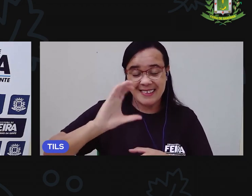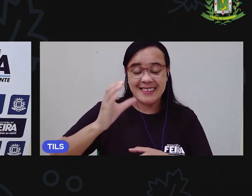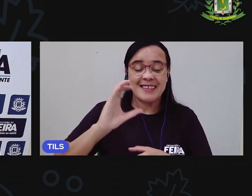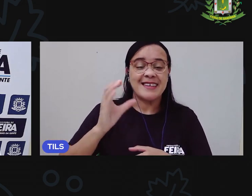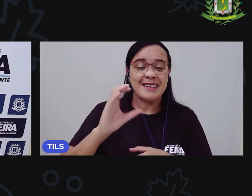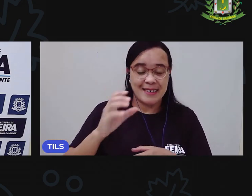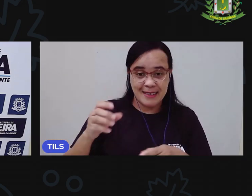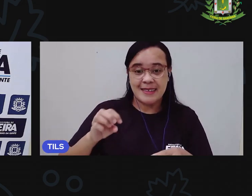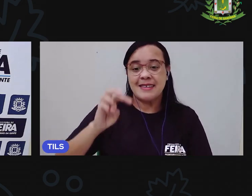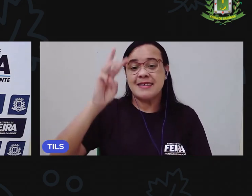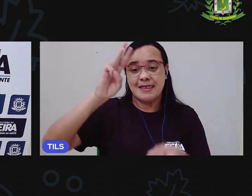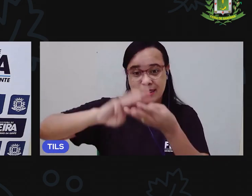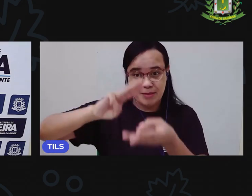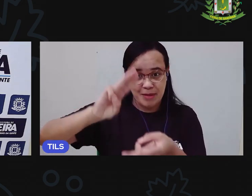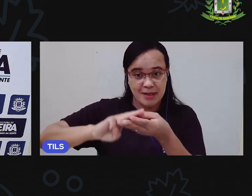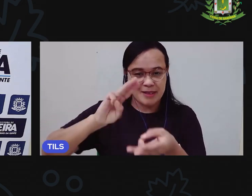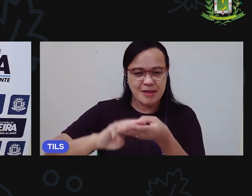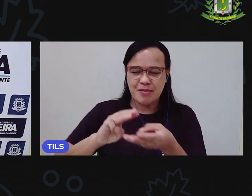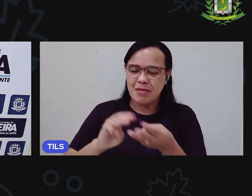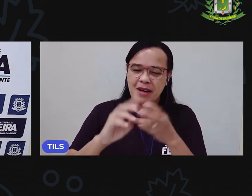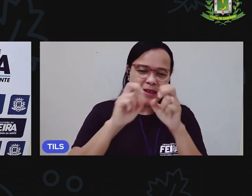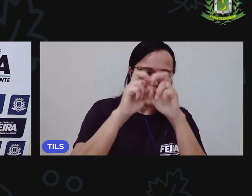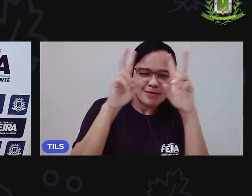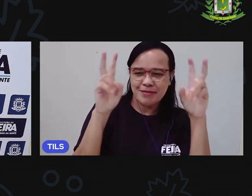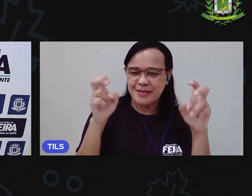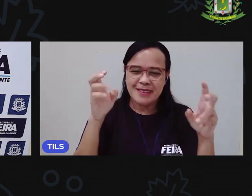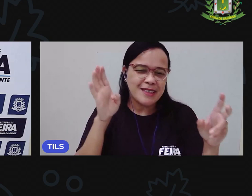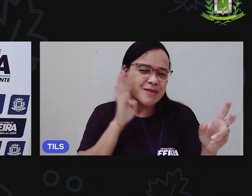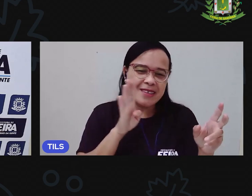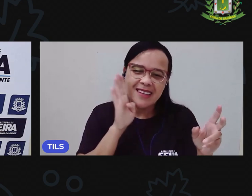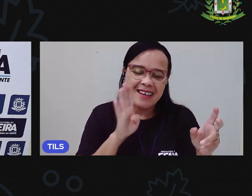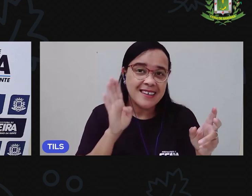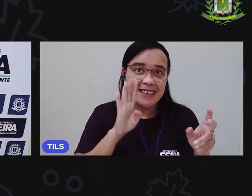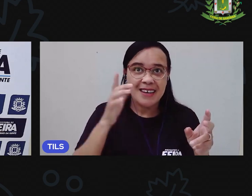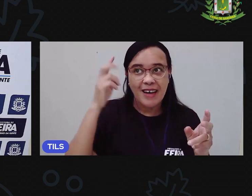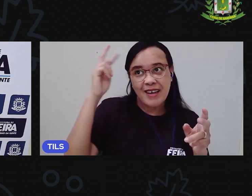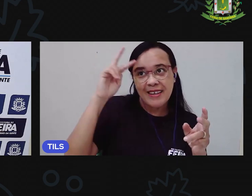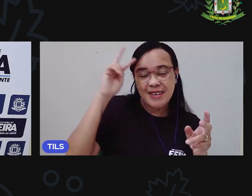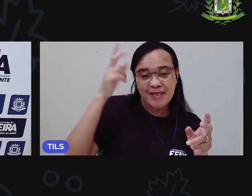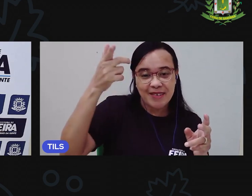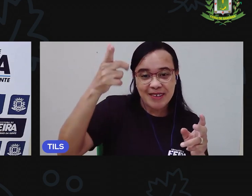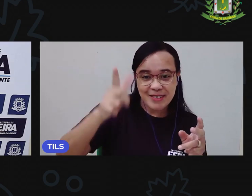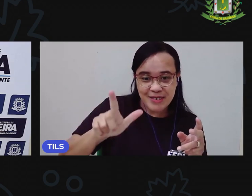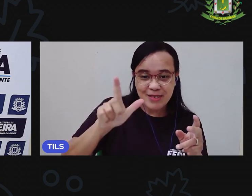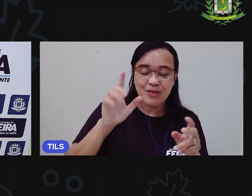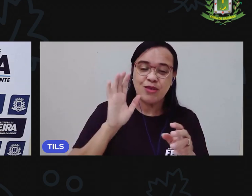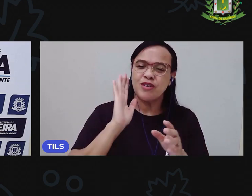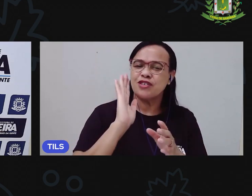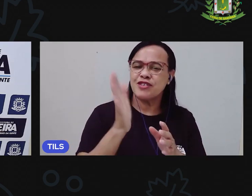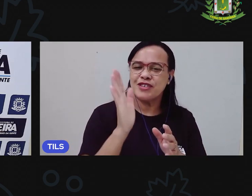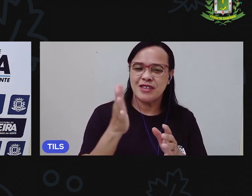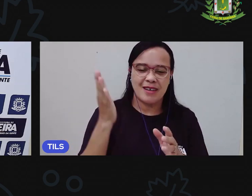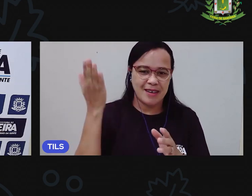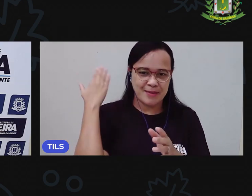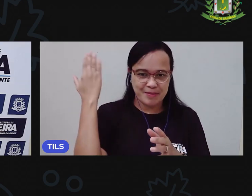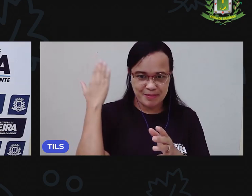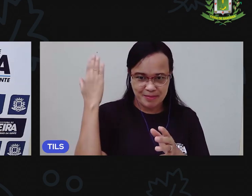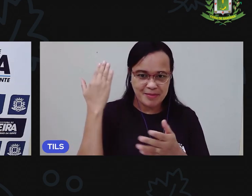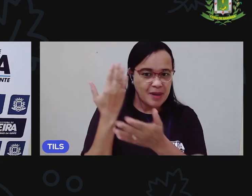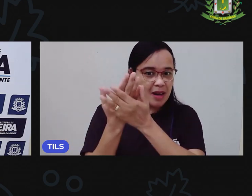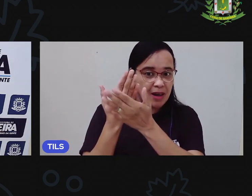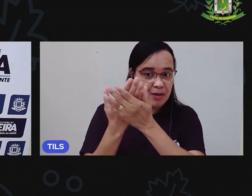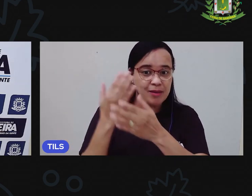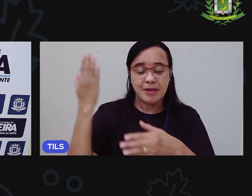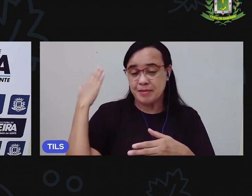matemática com assunto muito legal Vamos relembrar também o assunto que a gente já trabalhou na uma